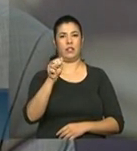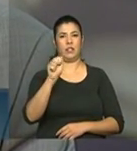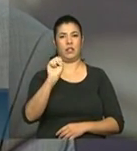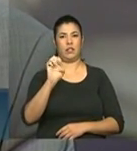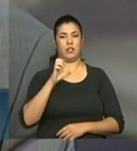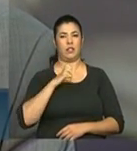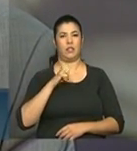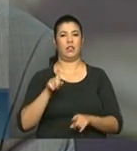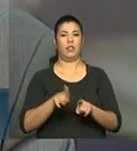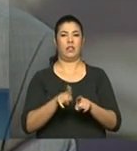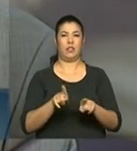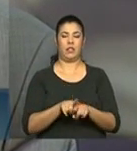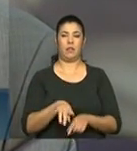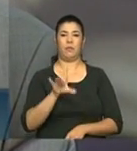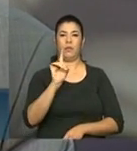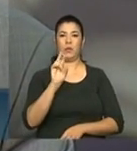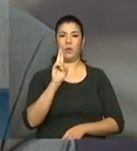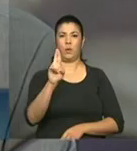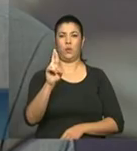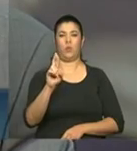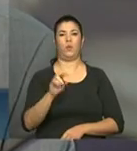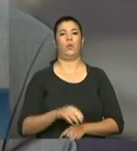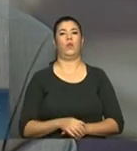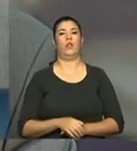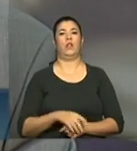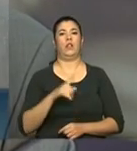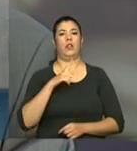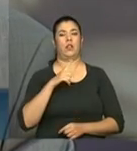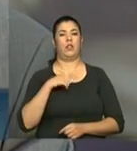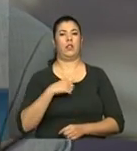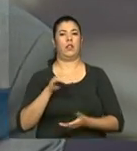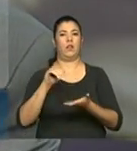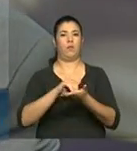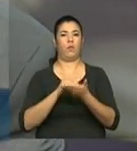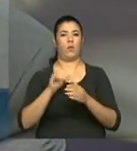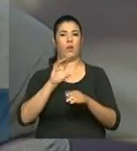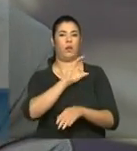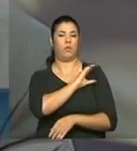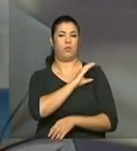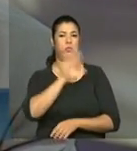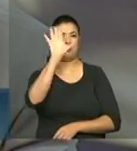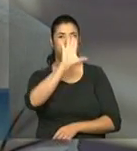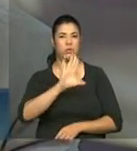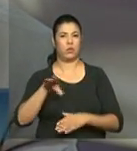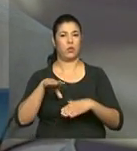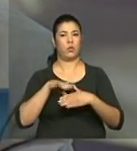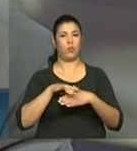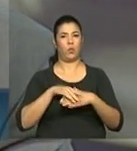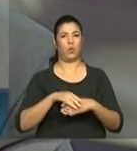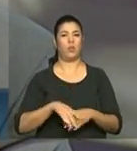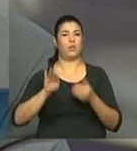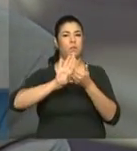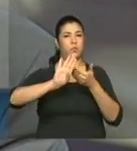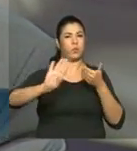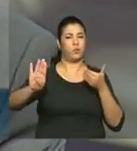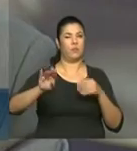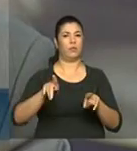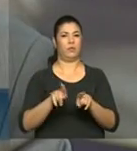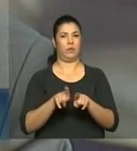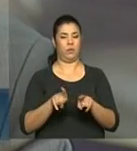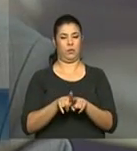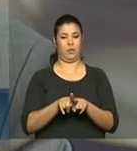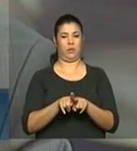doutora Rosa Castalha, que é a coordenadora geral de hanseníase e doenças em eliminação. Nós